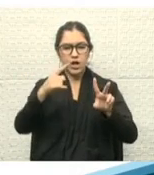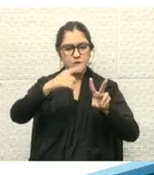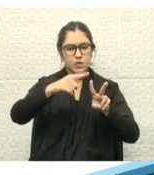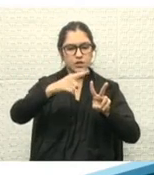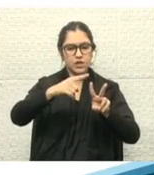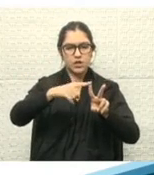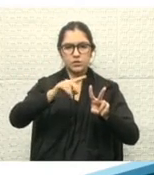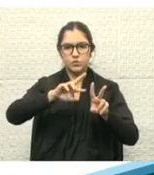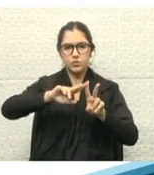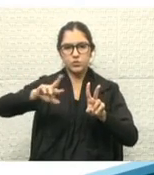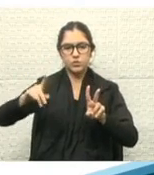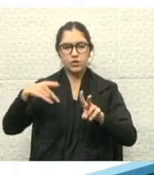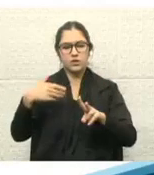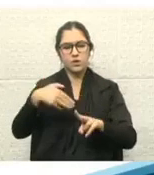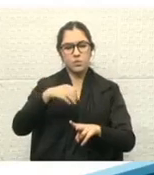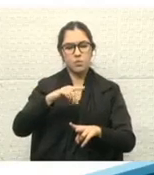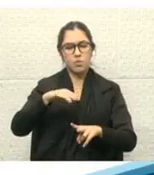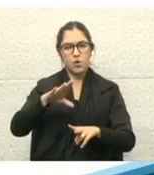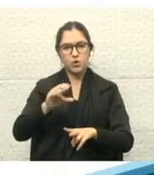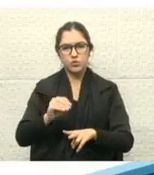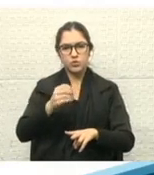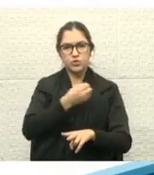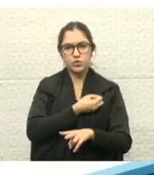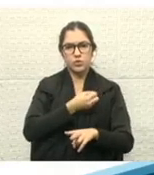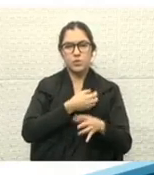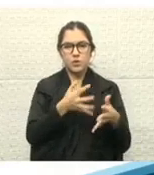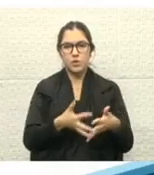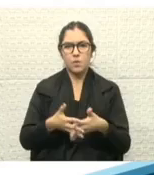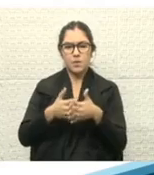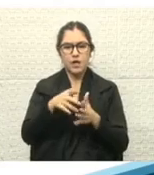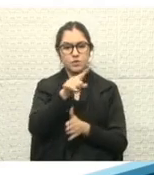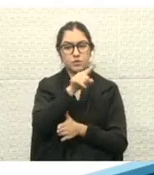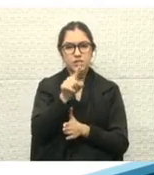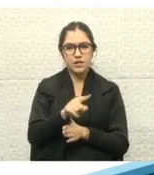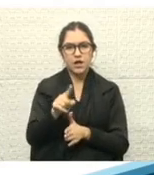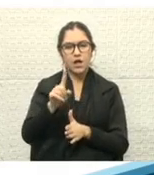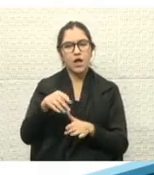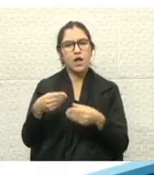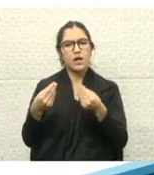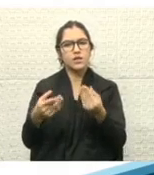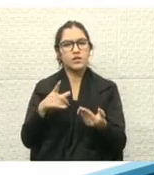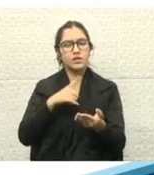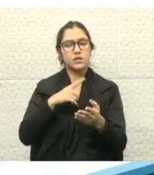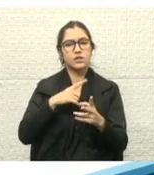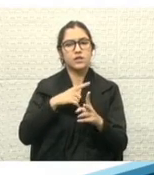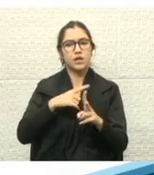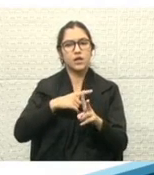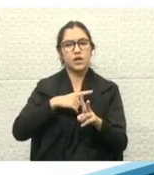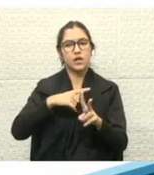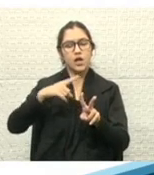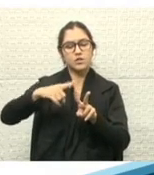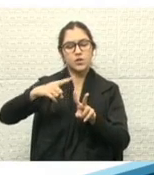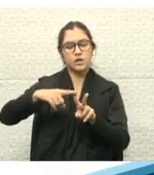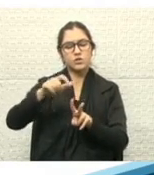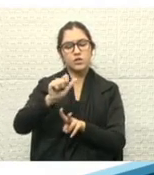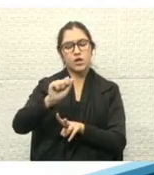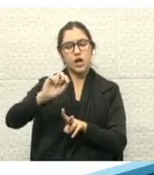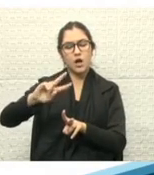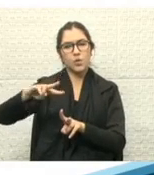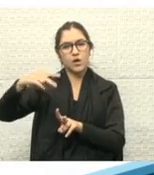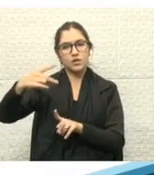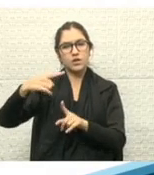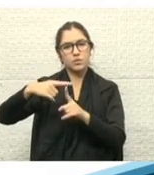os membros, então o módulo do número complexo z é dado pela raiz quadrada de a ao